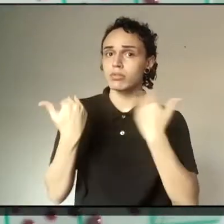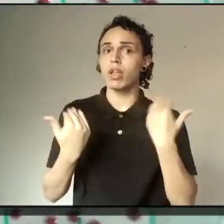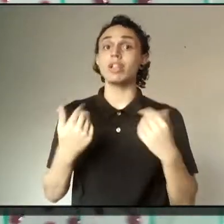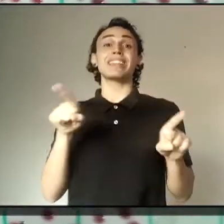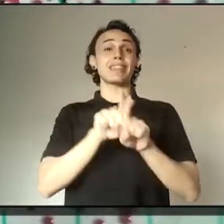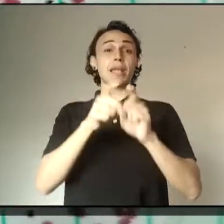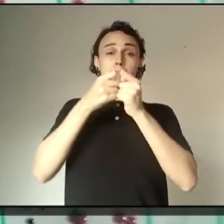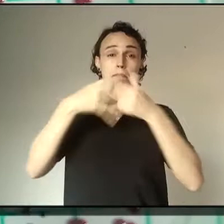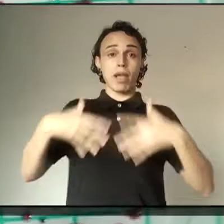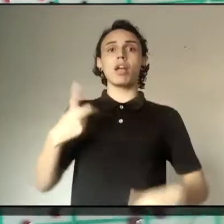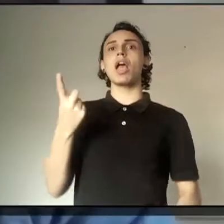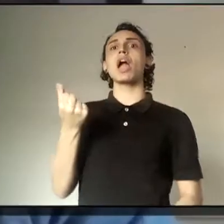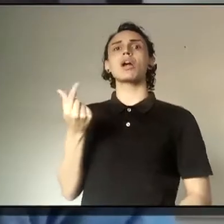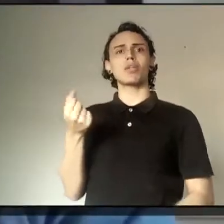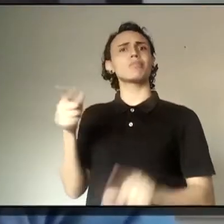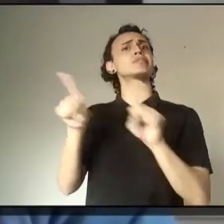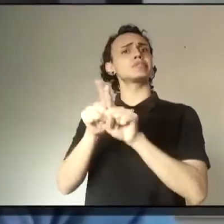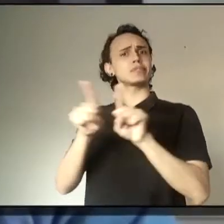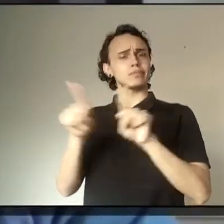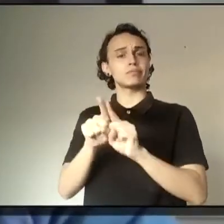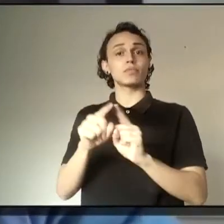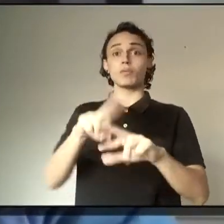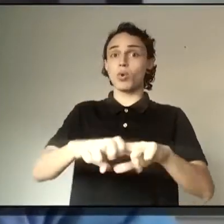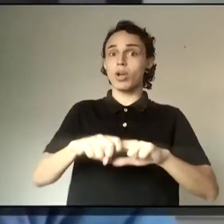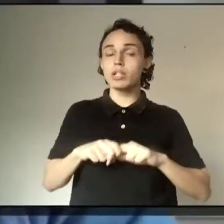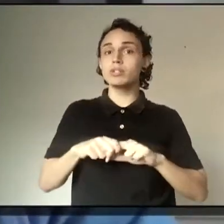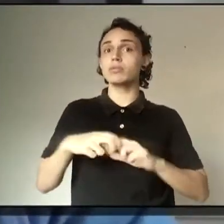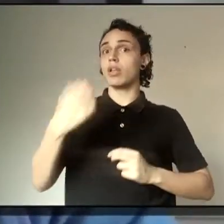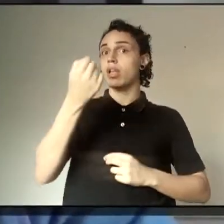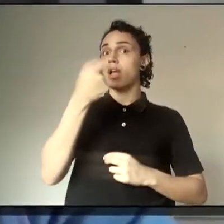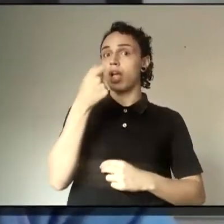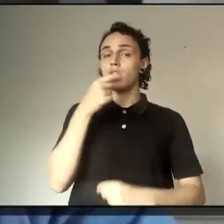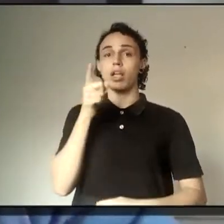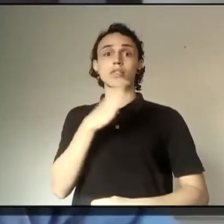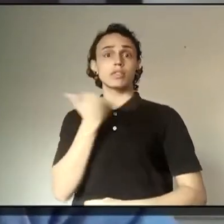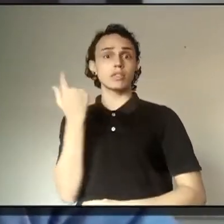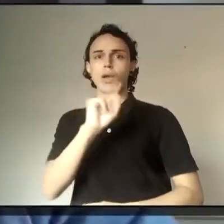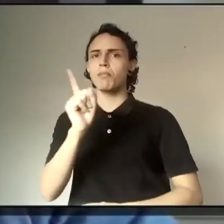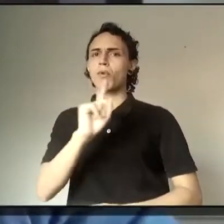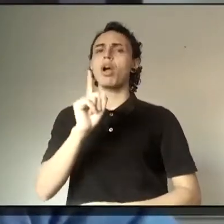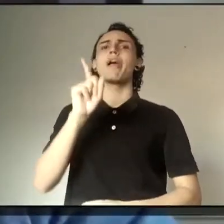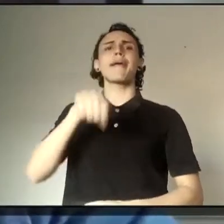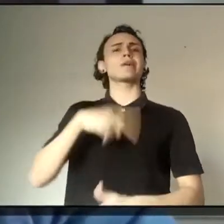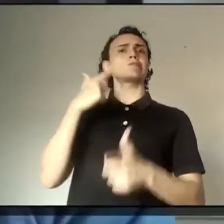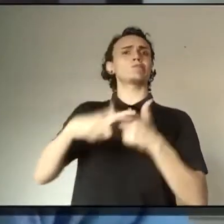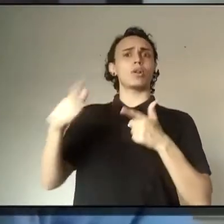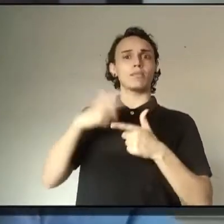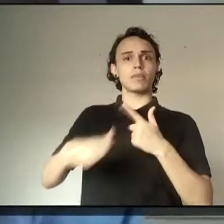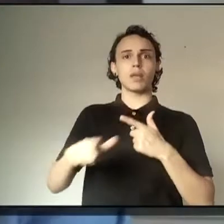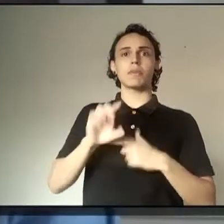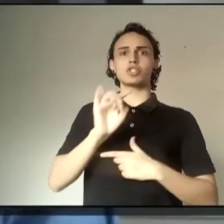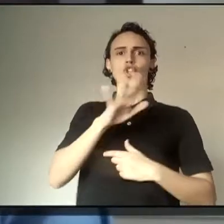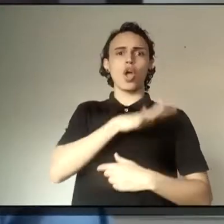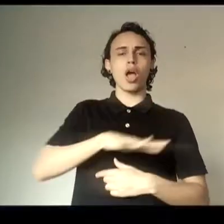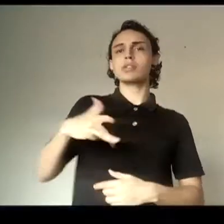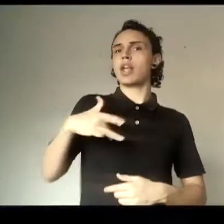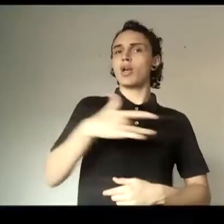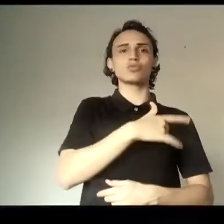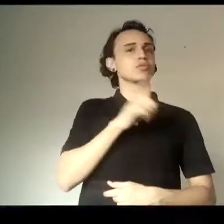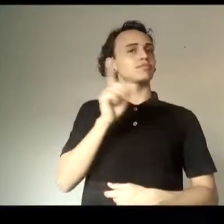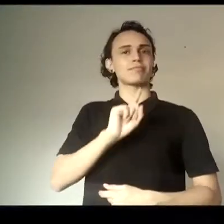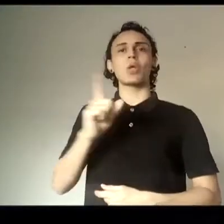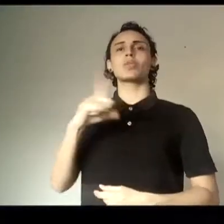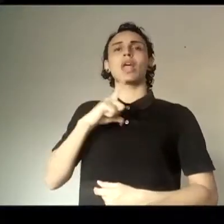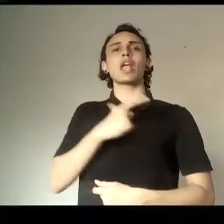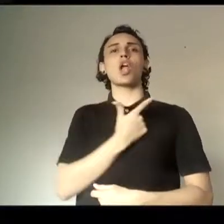associada a grandes números de mortalidade, de morbidade, tem um impacto econômico altíssimo. Então, por isso, a resistência aos antibióticos ela é um